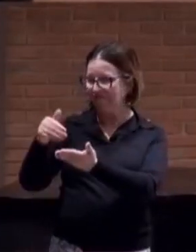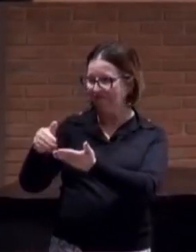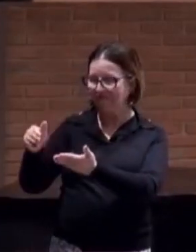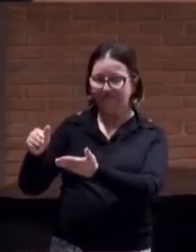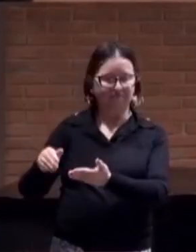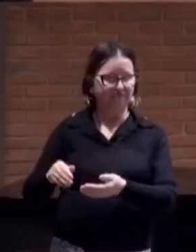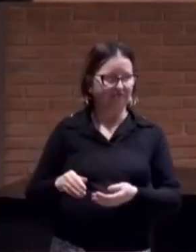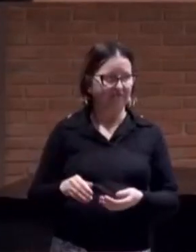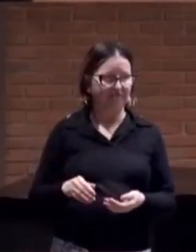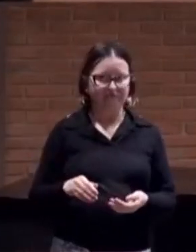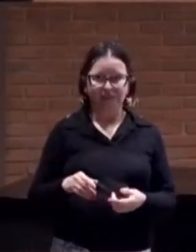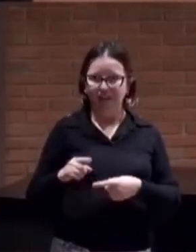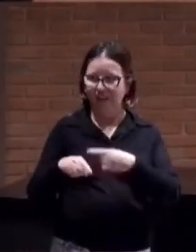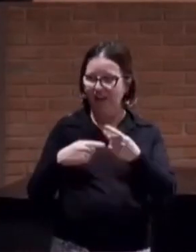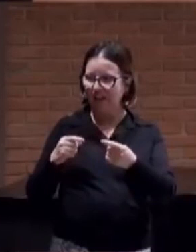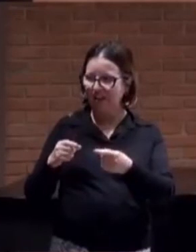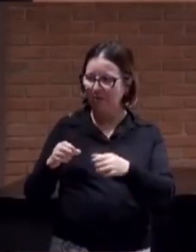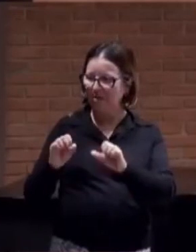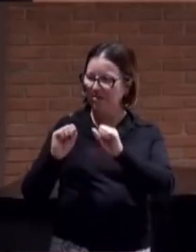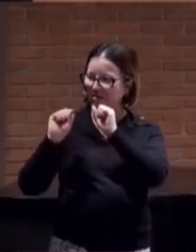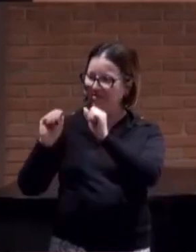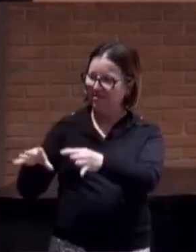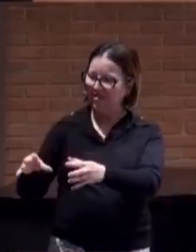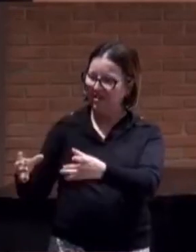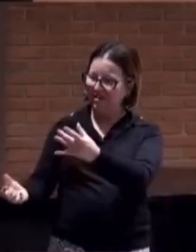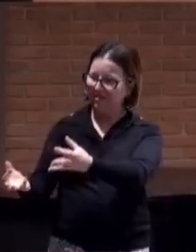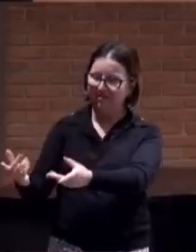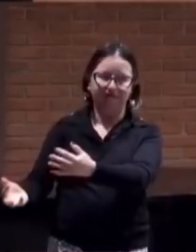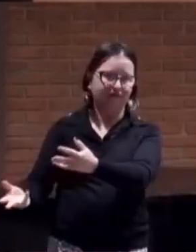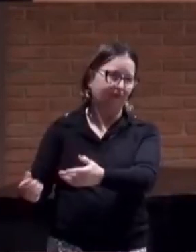secará, e o apanho e lanço no fogo e o queimam.